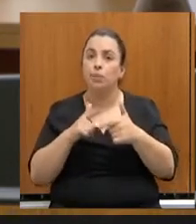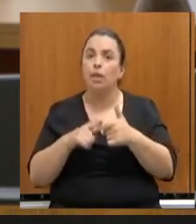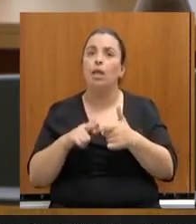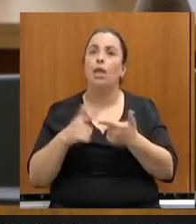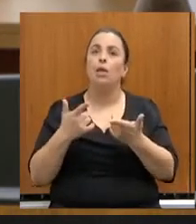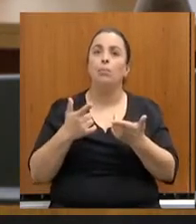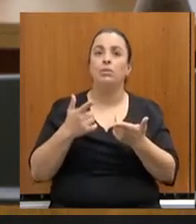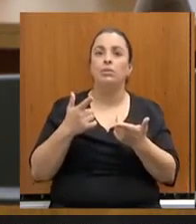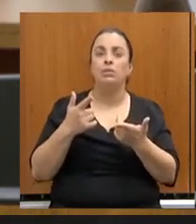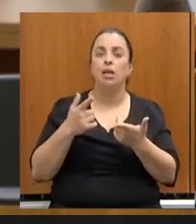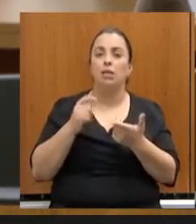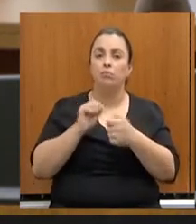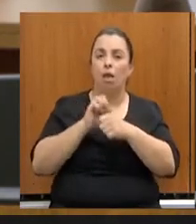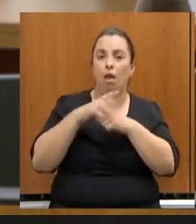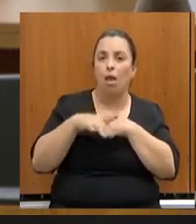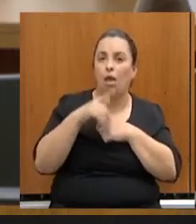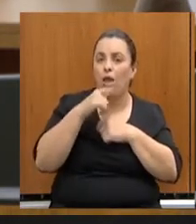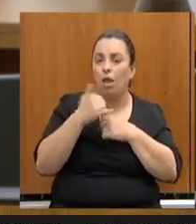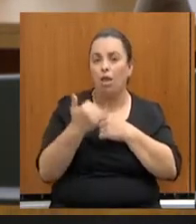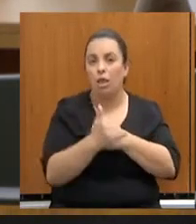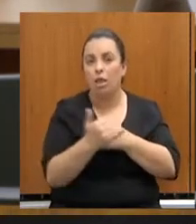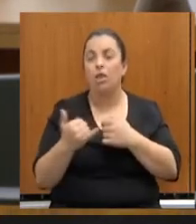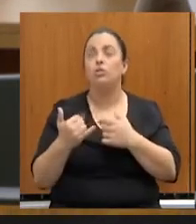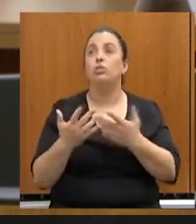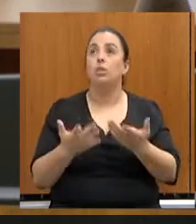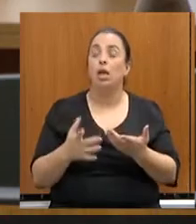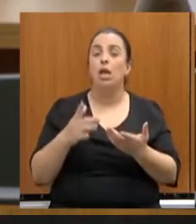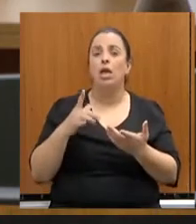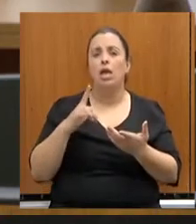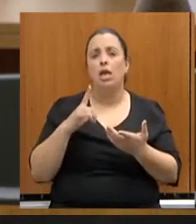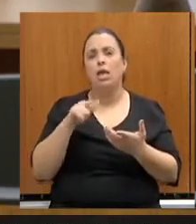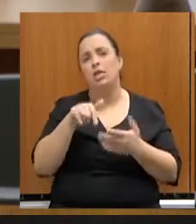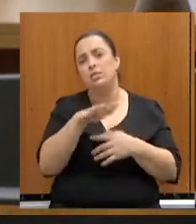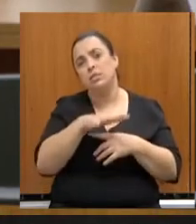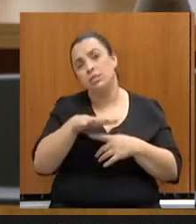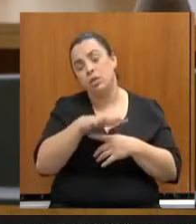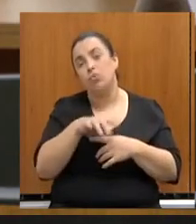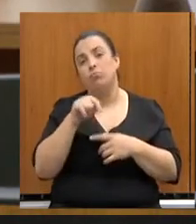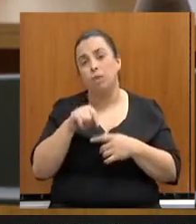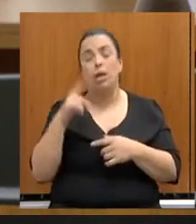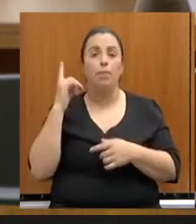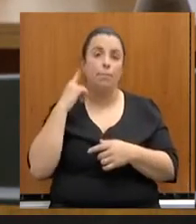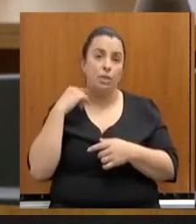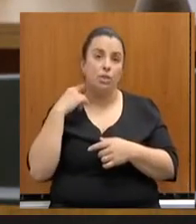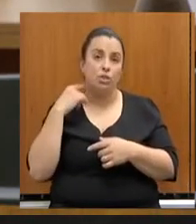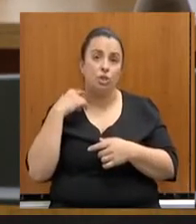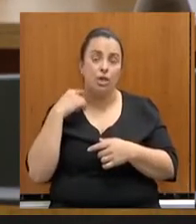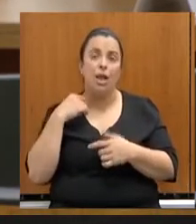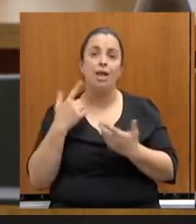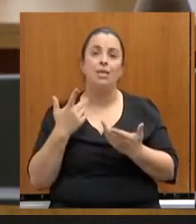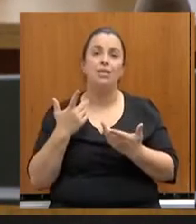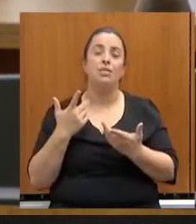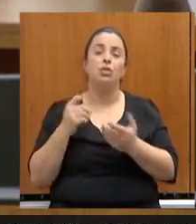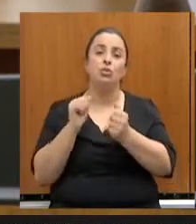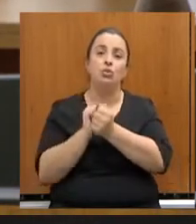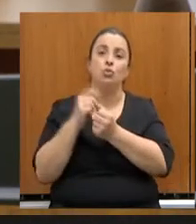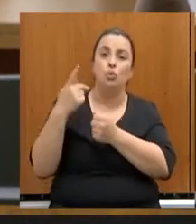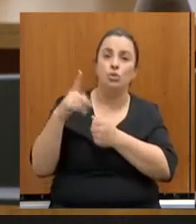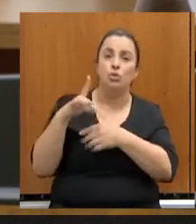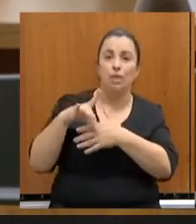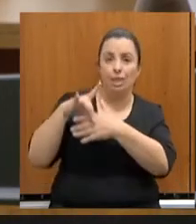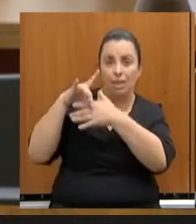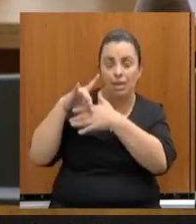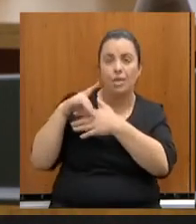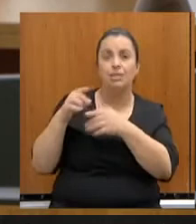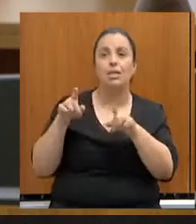desafio da gestão do setor hidrelétrico no estado Minas Gerais Deputado através da sua liderança através da liderança